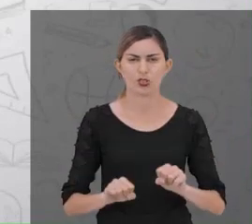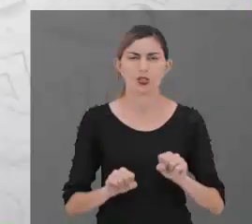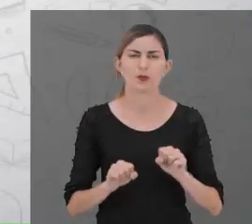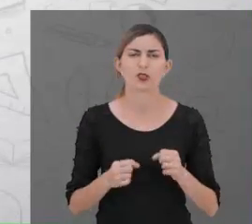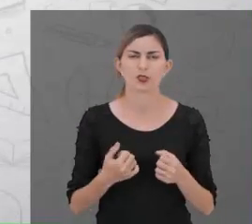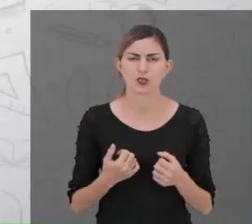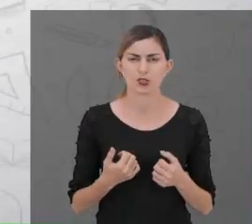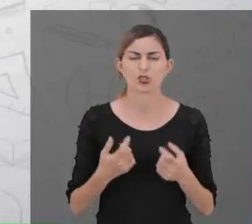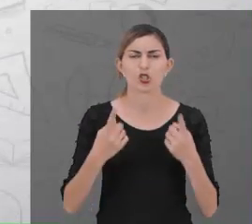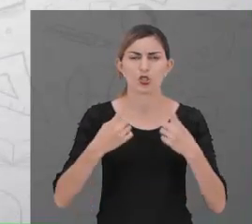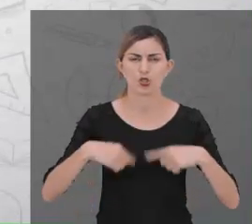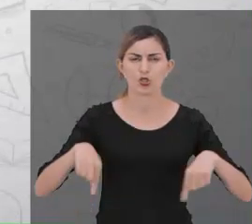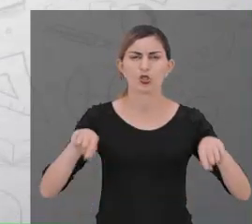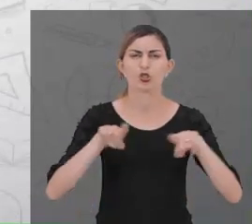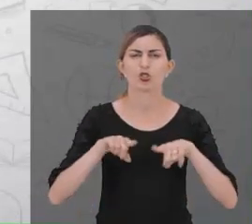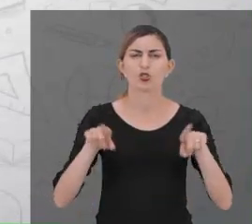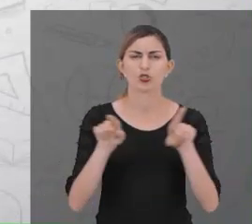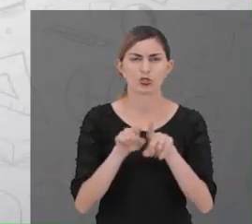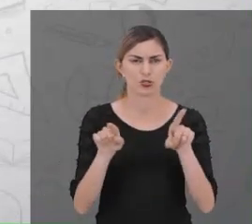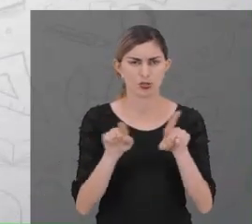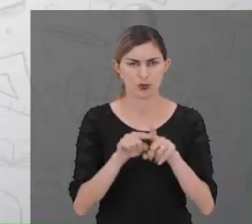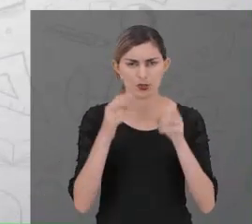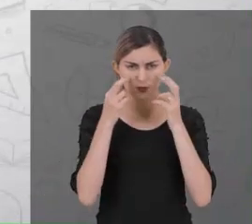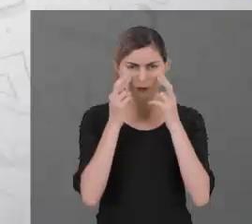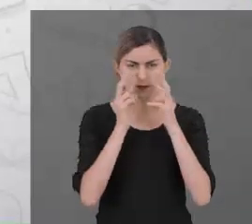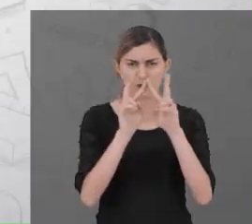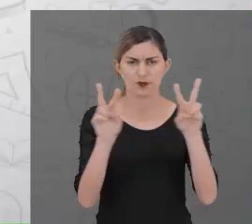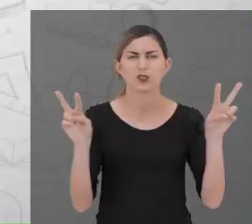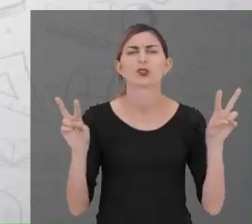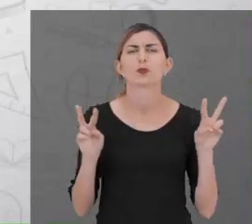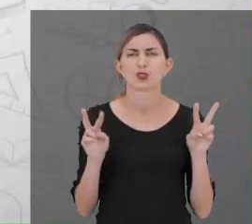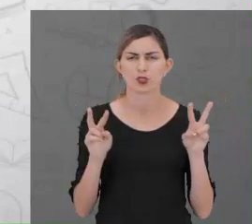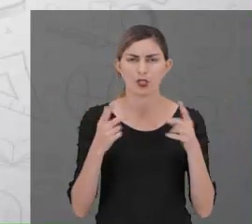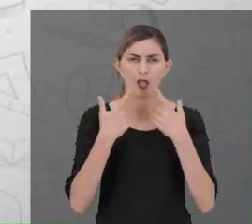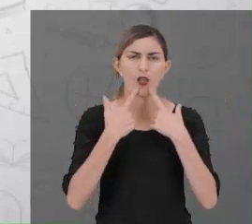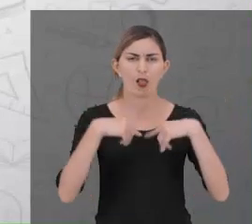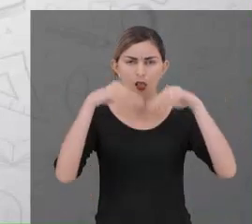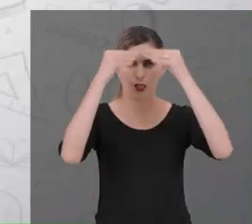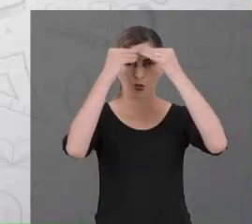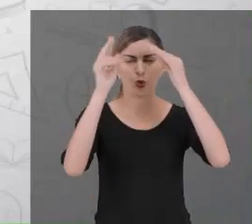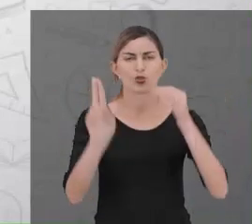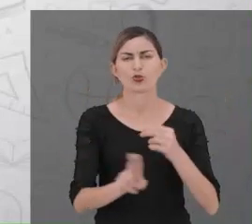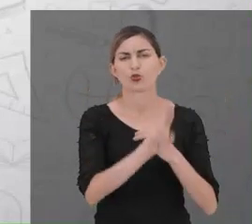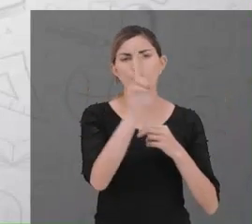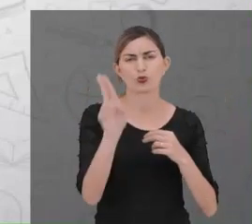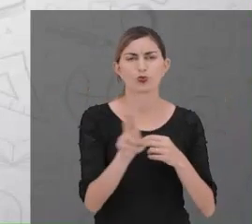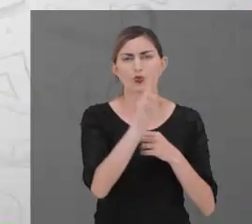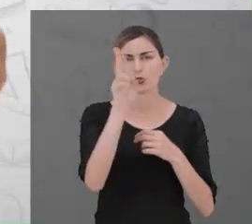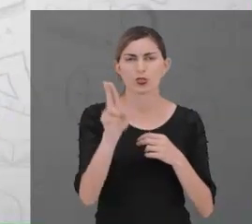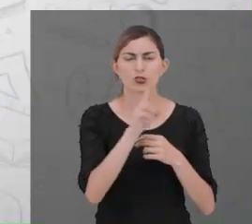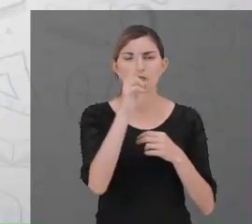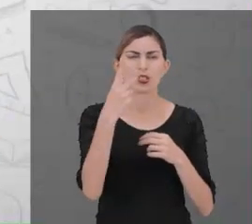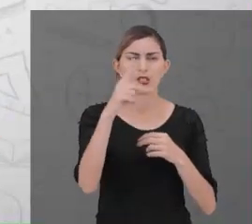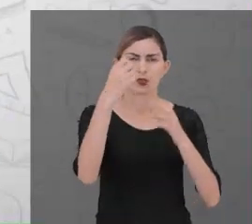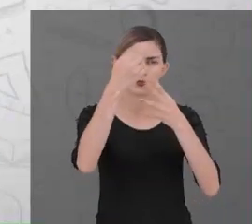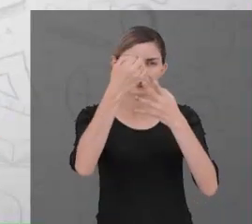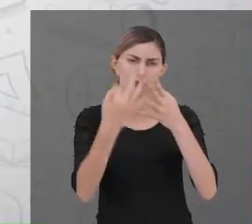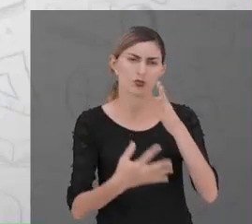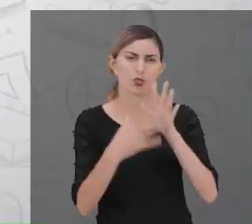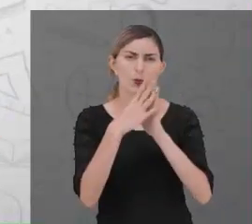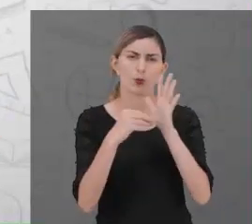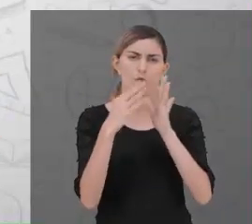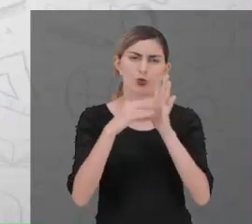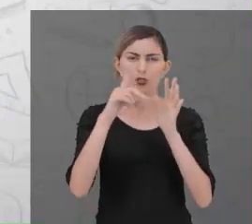de sistemas, nós também enxergamos que é uma linguagem muito utilizada